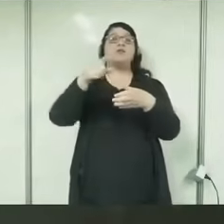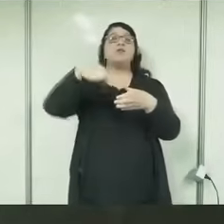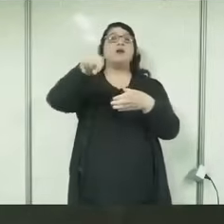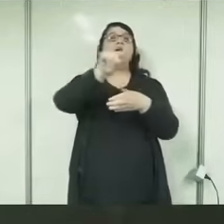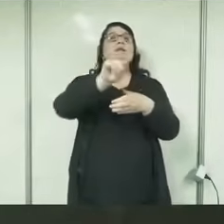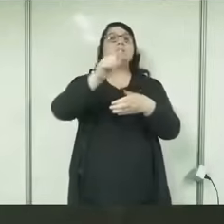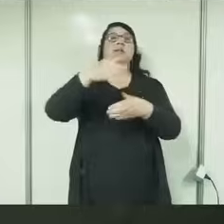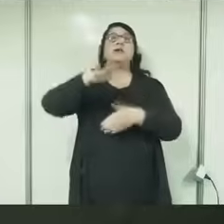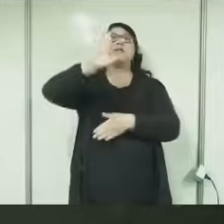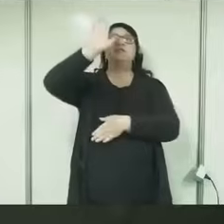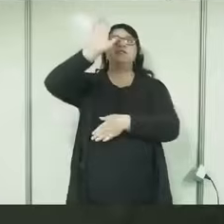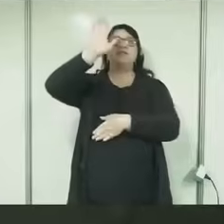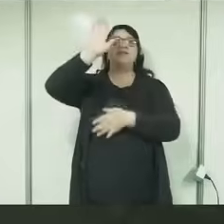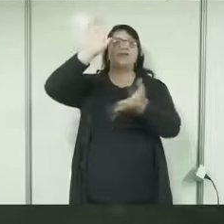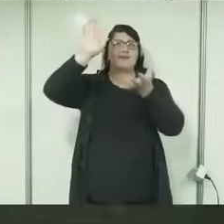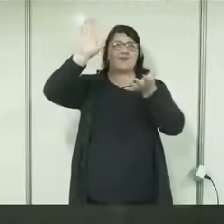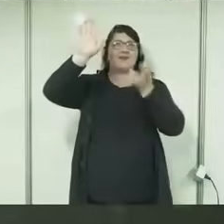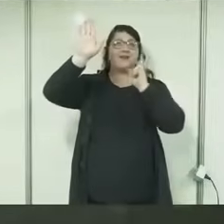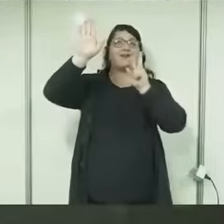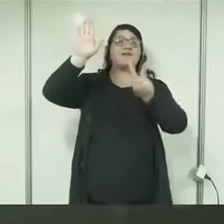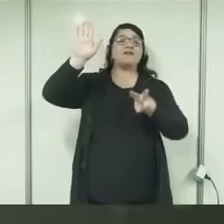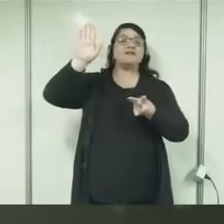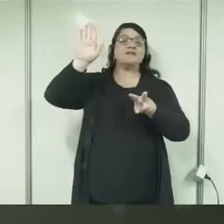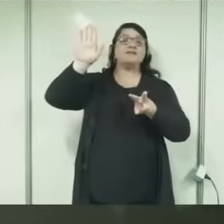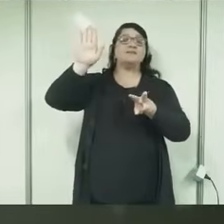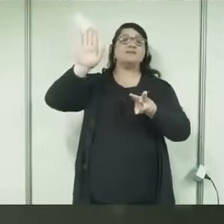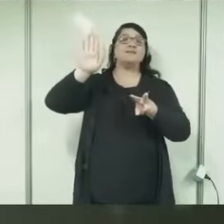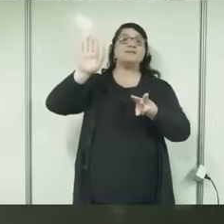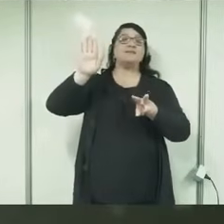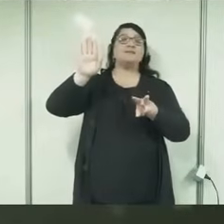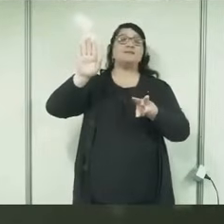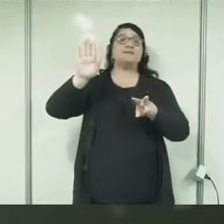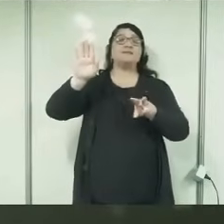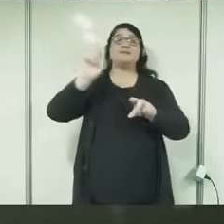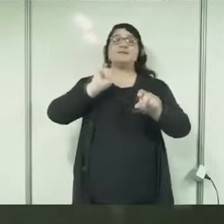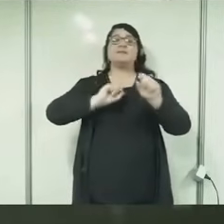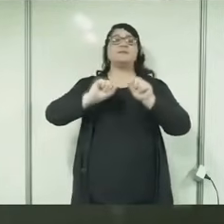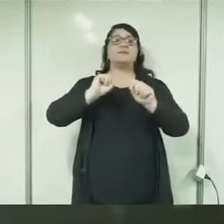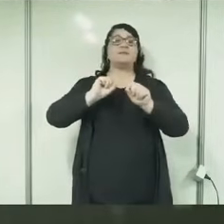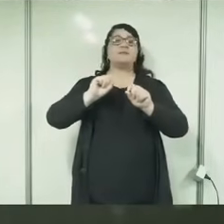Olha aqui, ó. Diga,